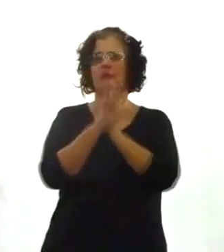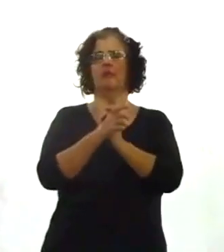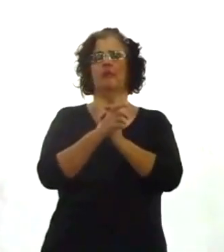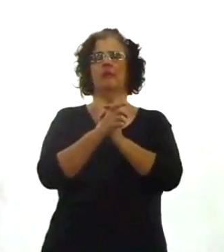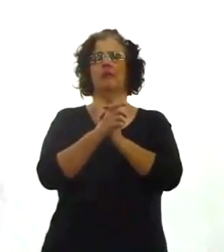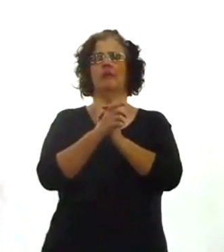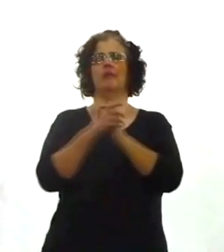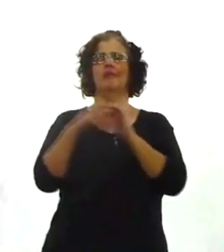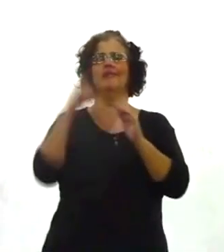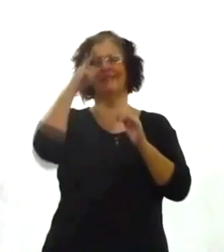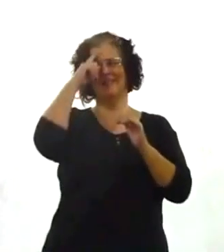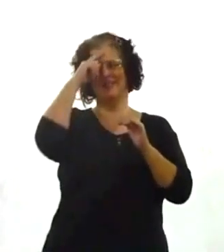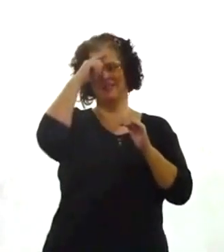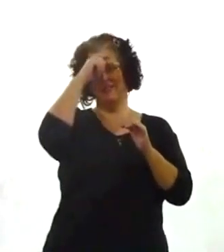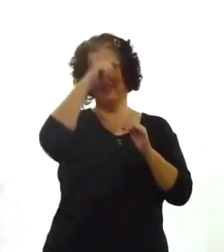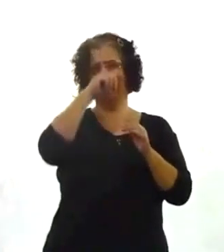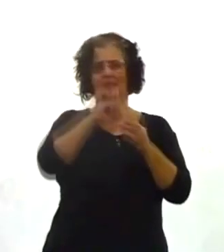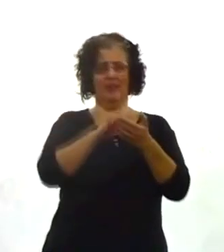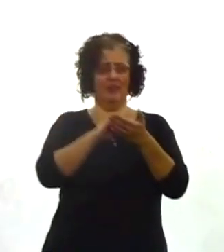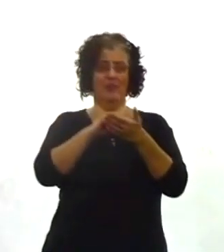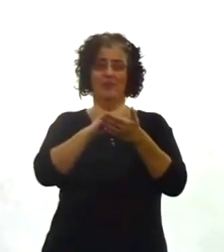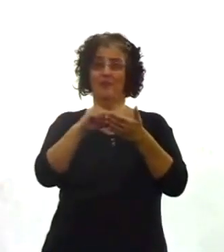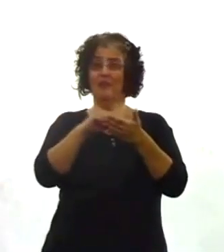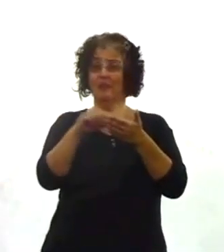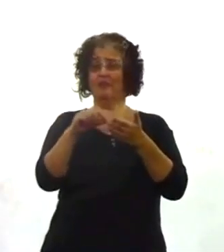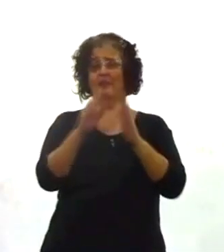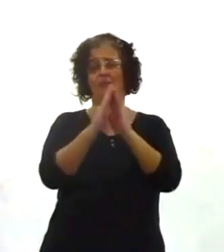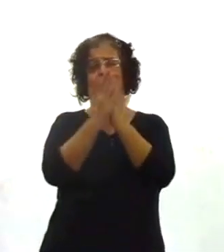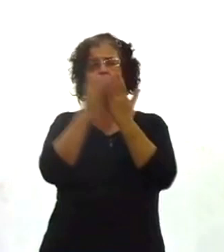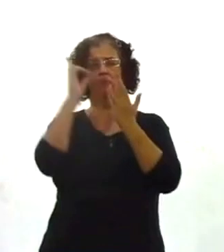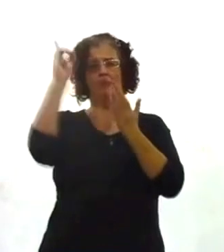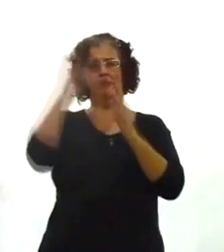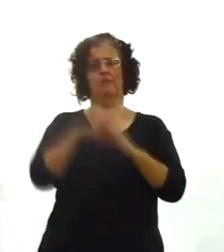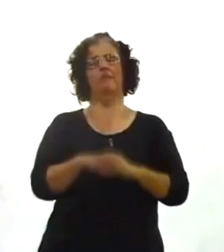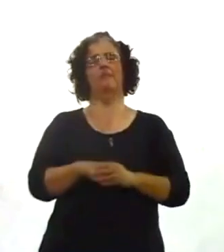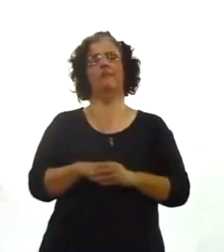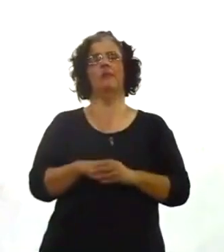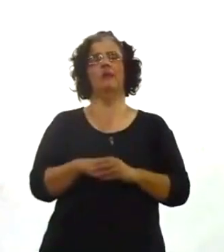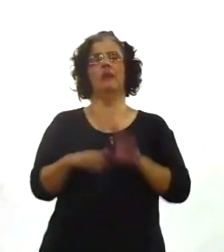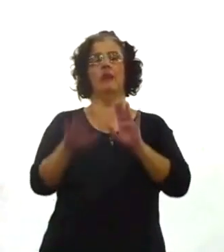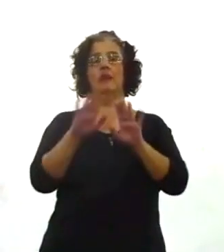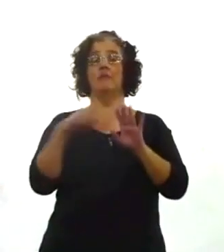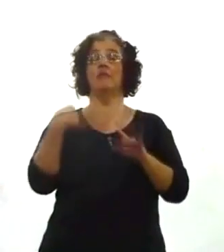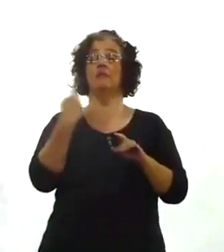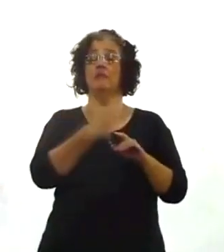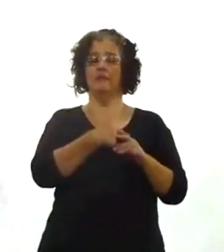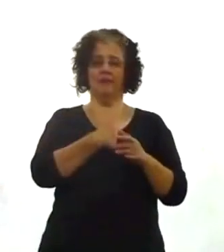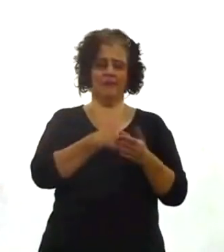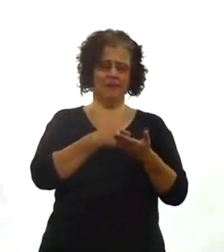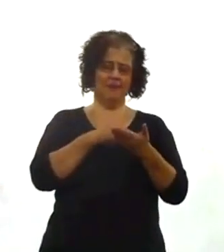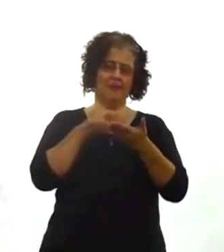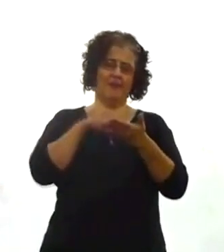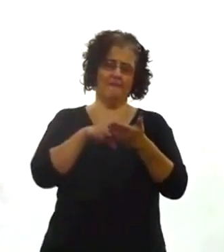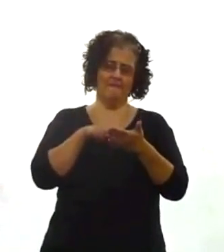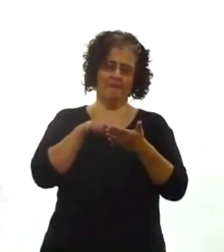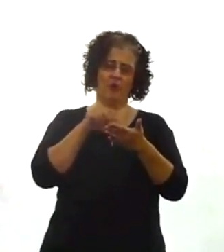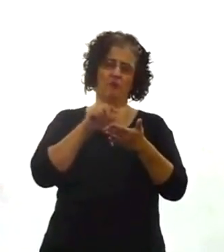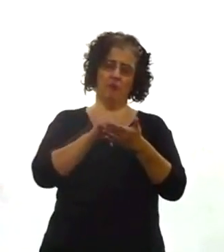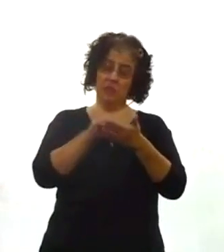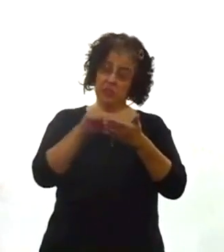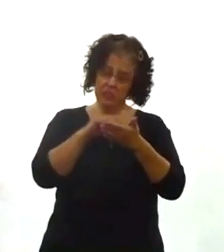uma dificuldade com o texto da Bíblia. Às vezes nós nos firmamos num texto da Bíblia e esquecemos de muitos